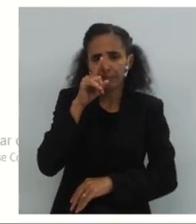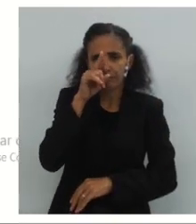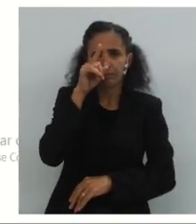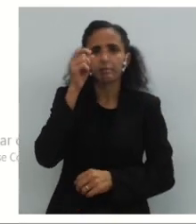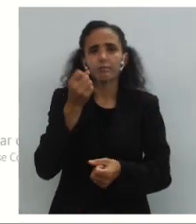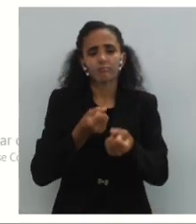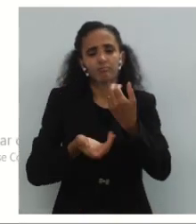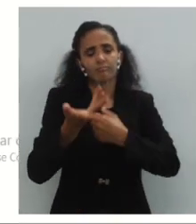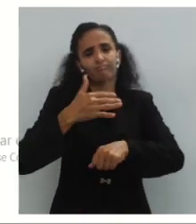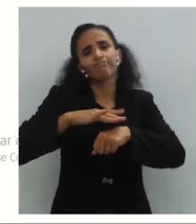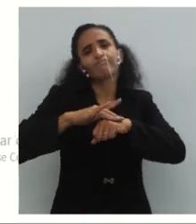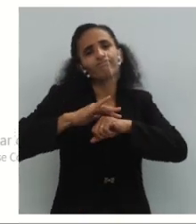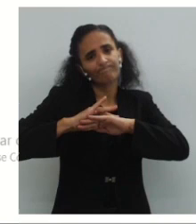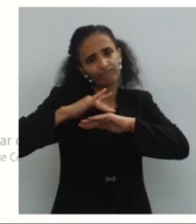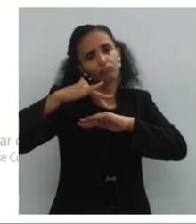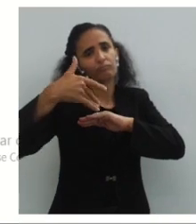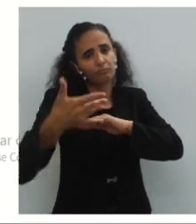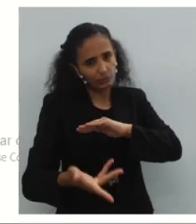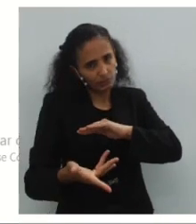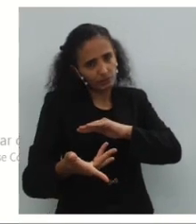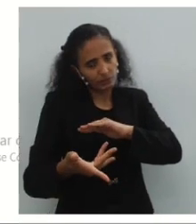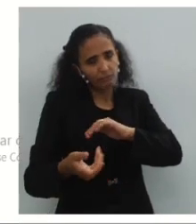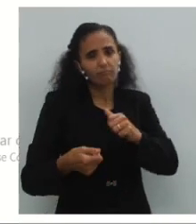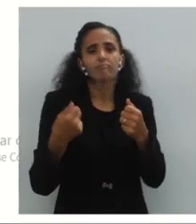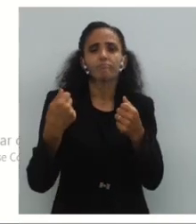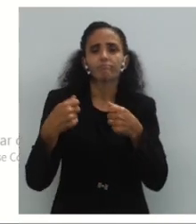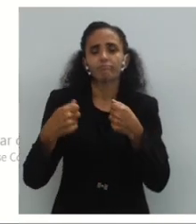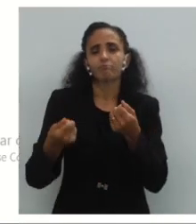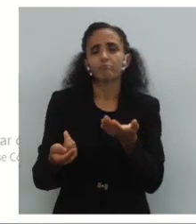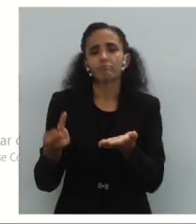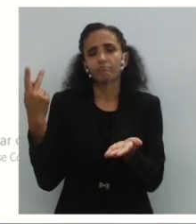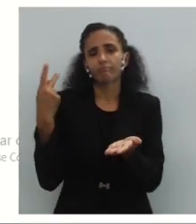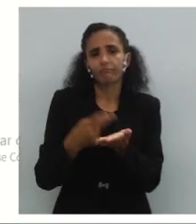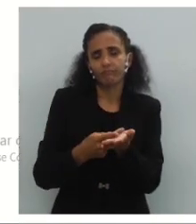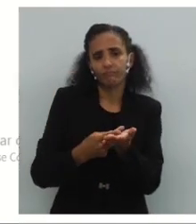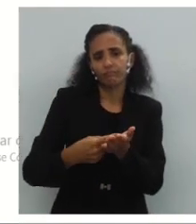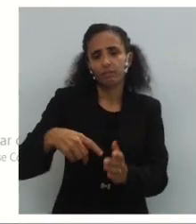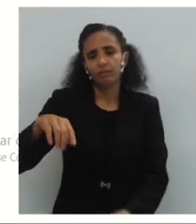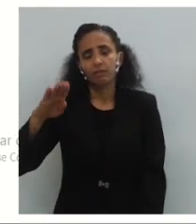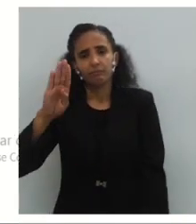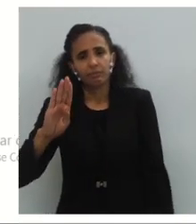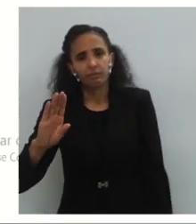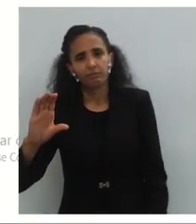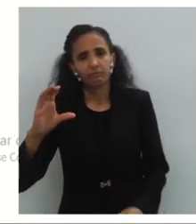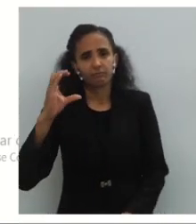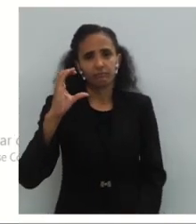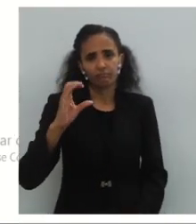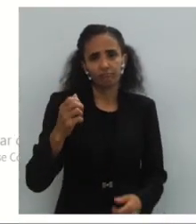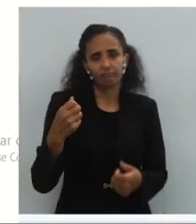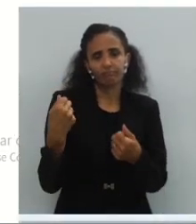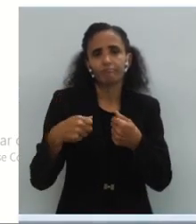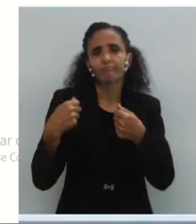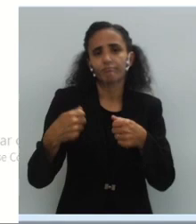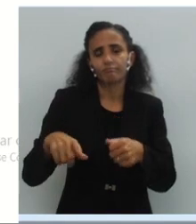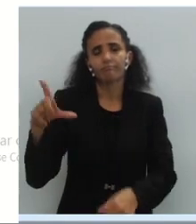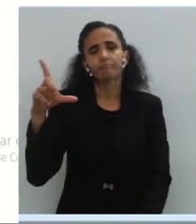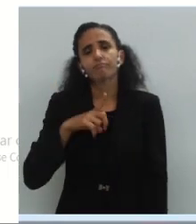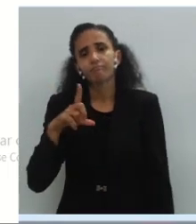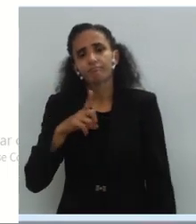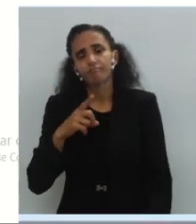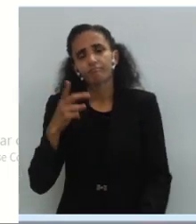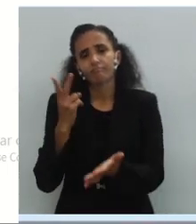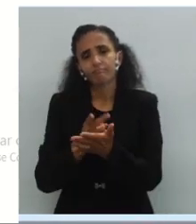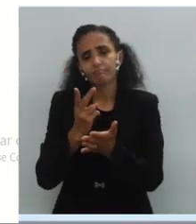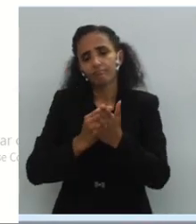de risco para essa infecção. Então, se fala de hepatite B e